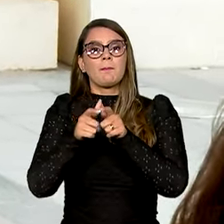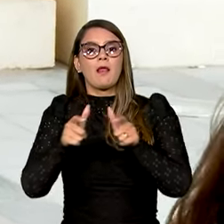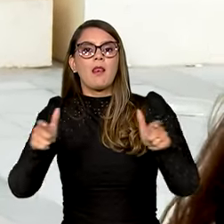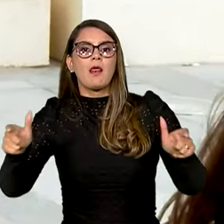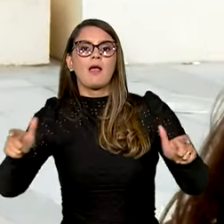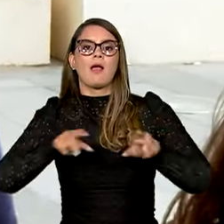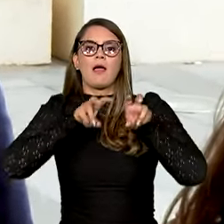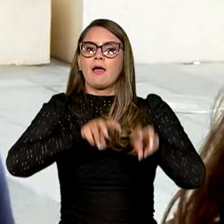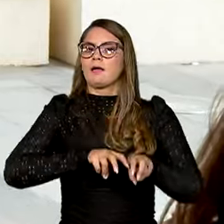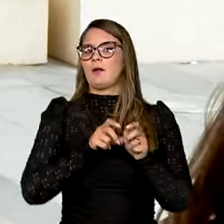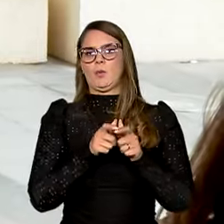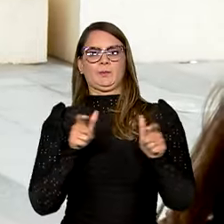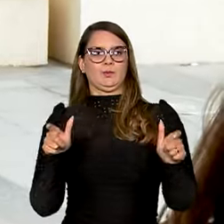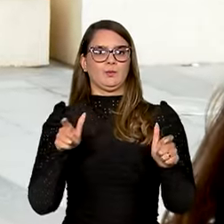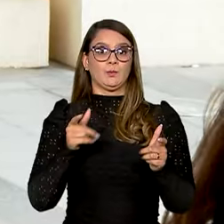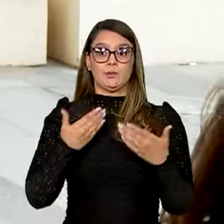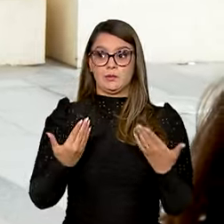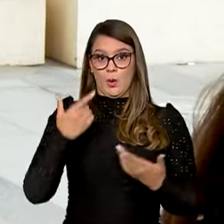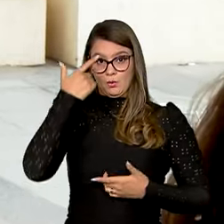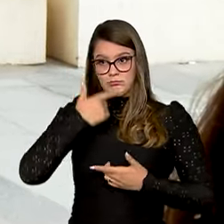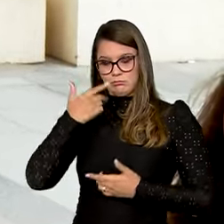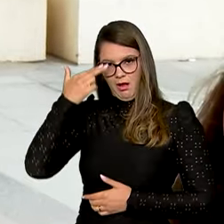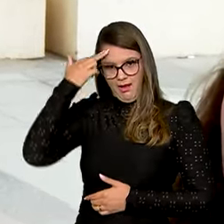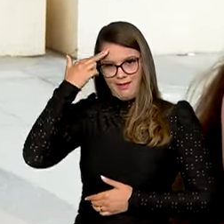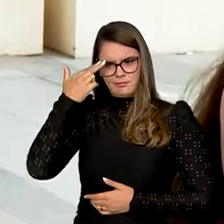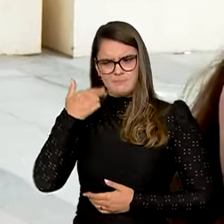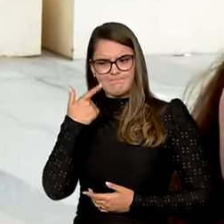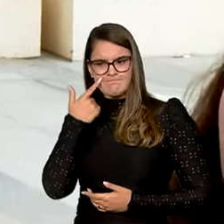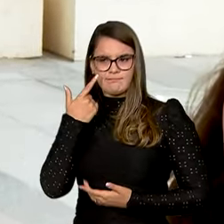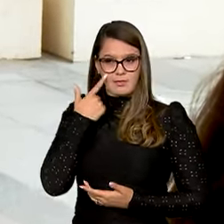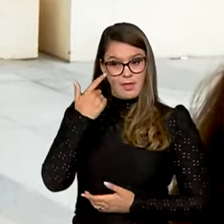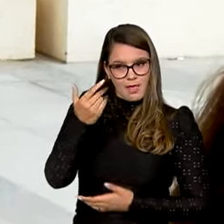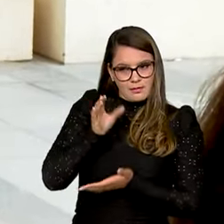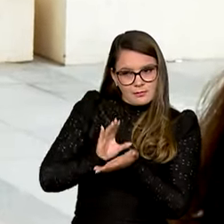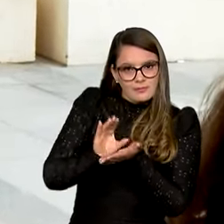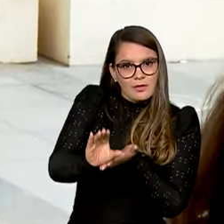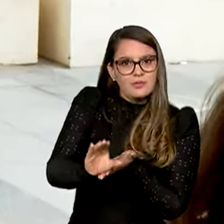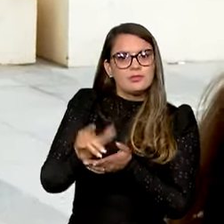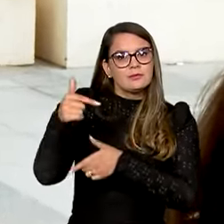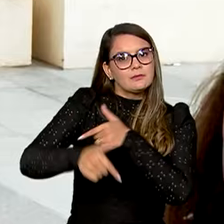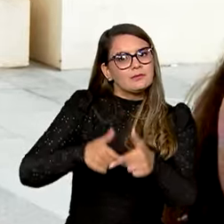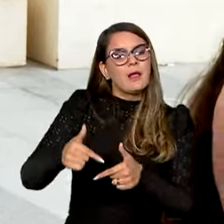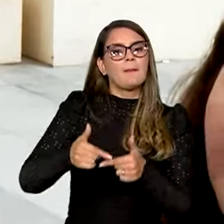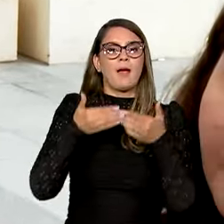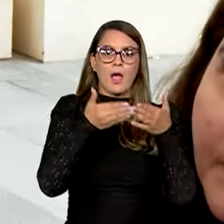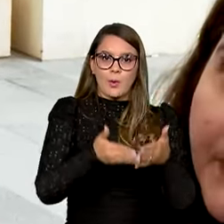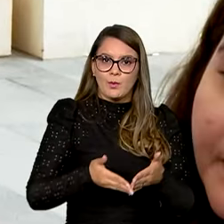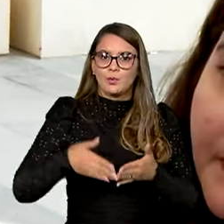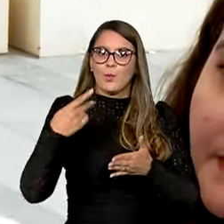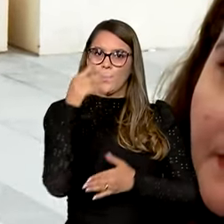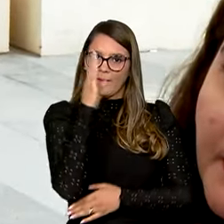agronegócio no país e os investidores árabes sinalizam interesses em poder fazer operações portuárias no